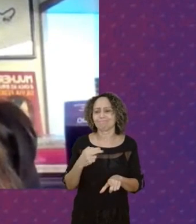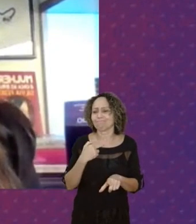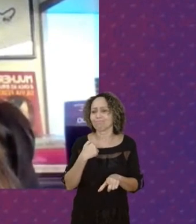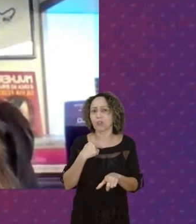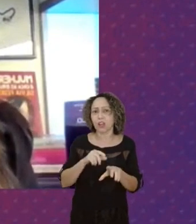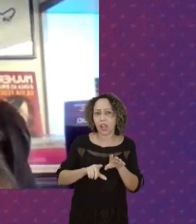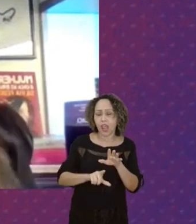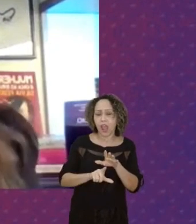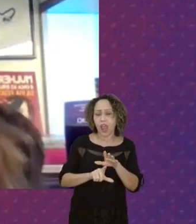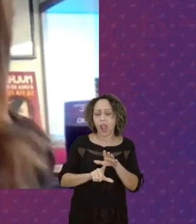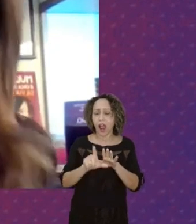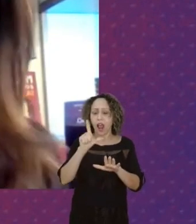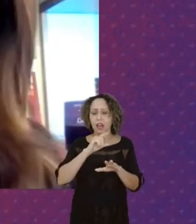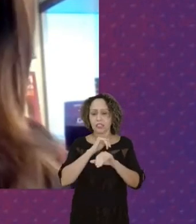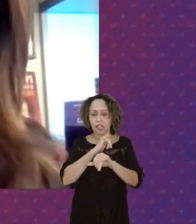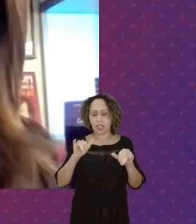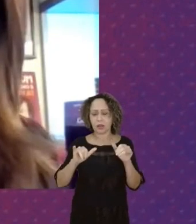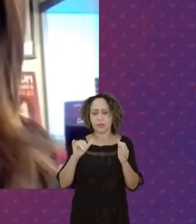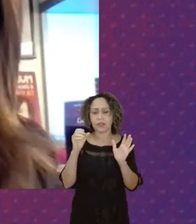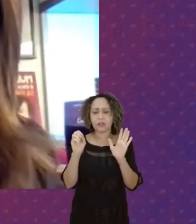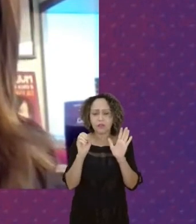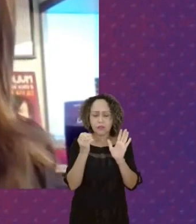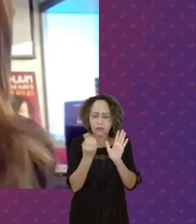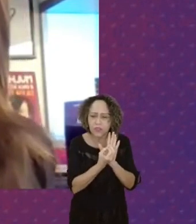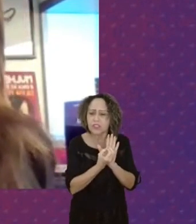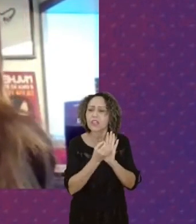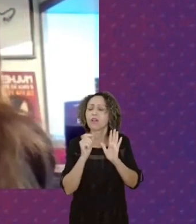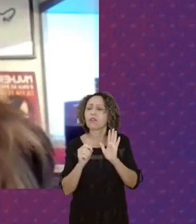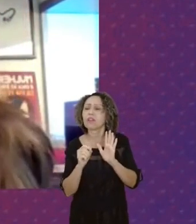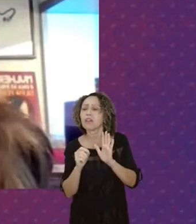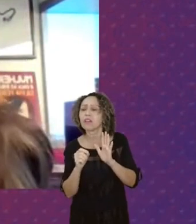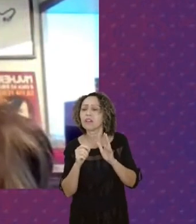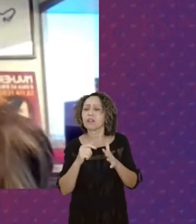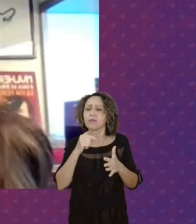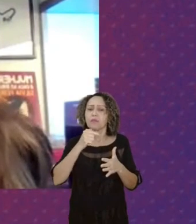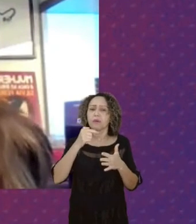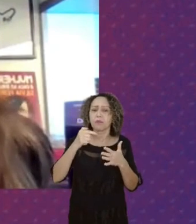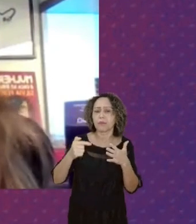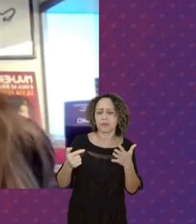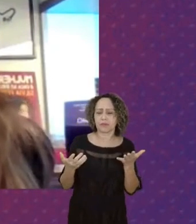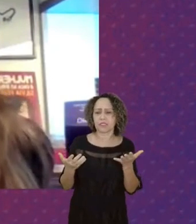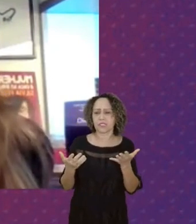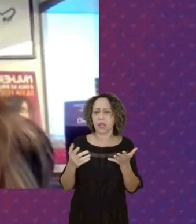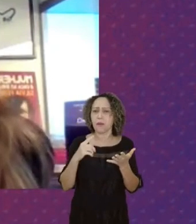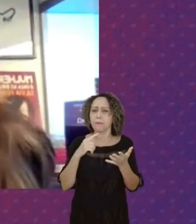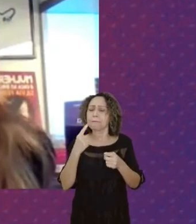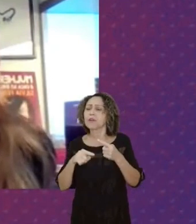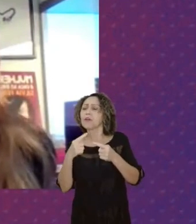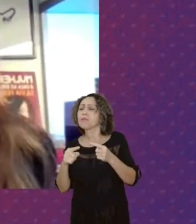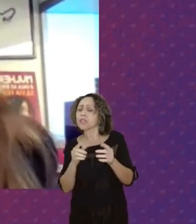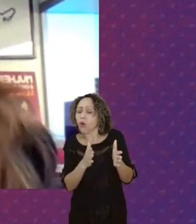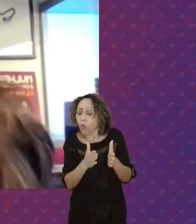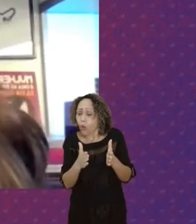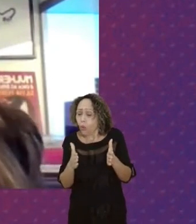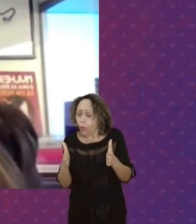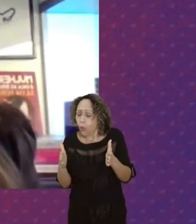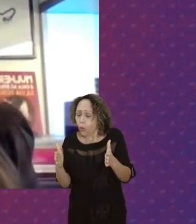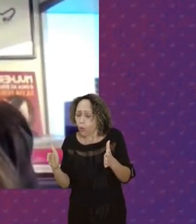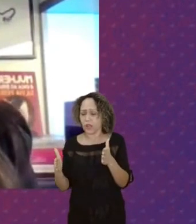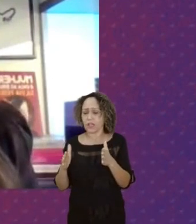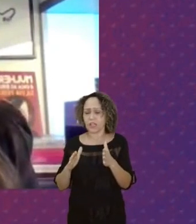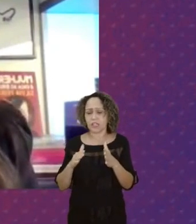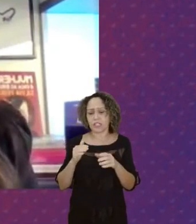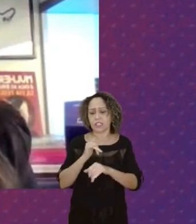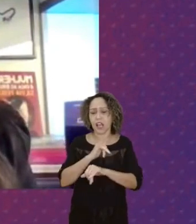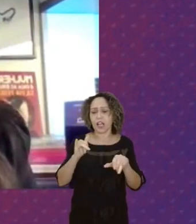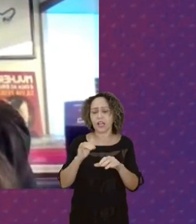campanha oficial é o que não pode fazer durante a campanha oficial, assim, formas proscritas de propaganda. O que é proibido durante a campanha oficial também é